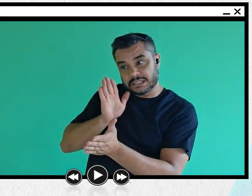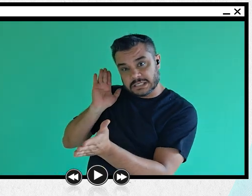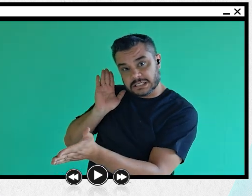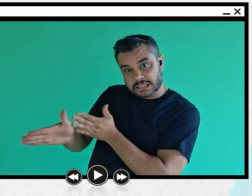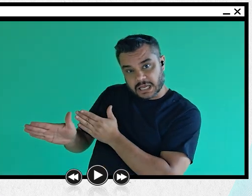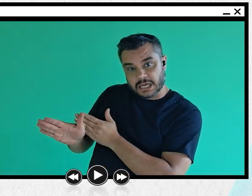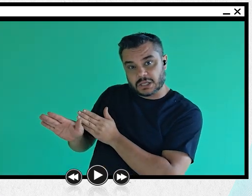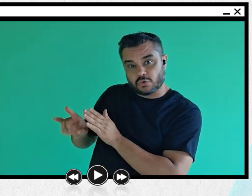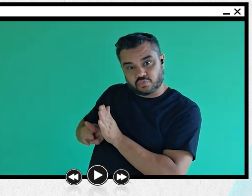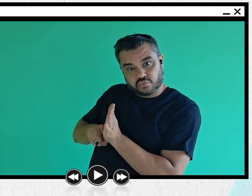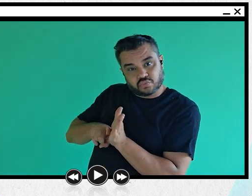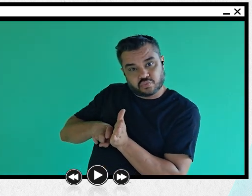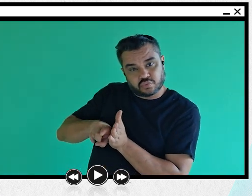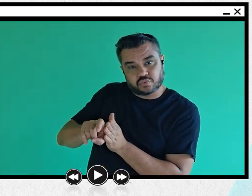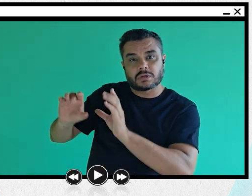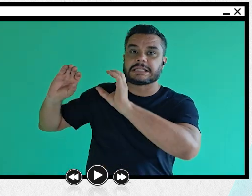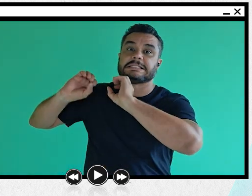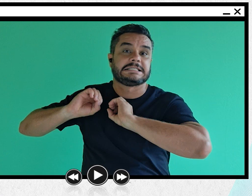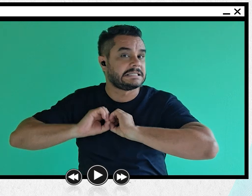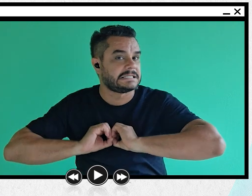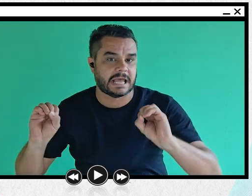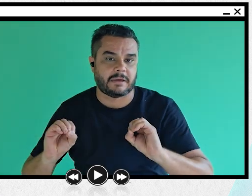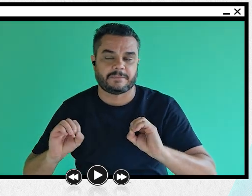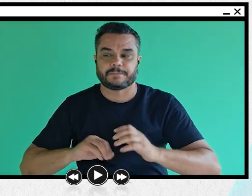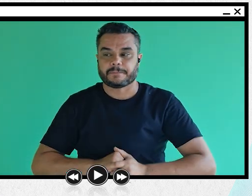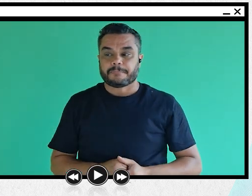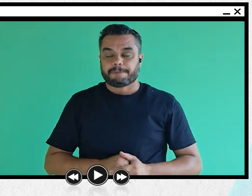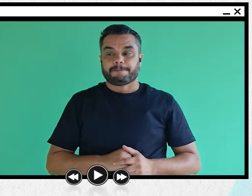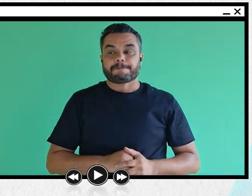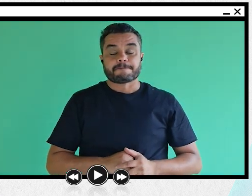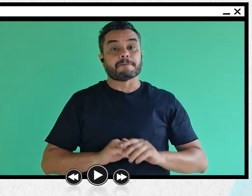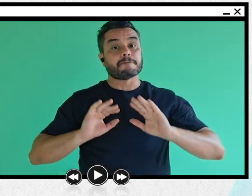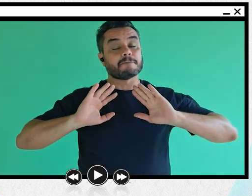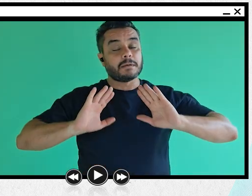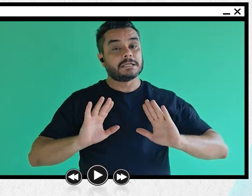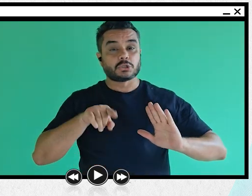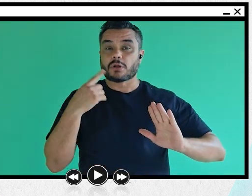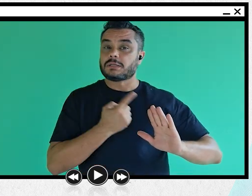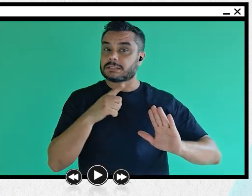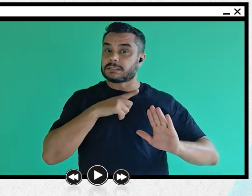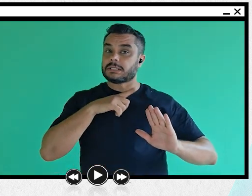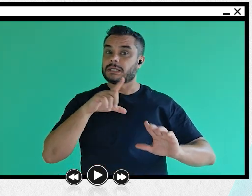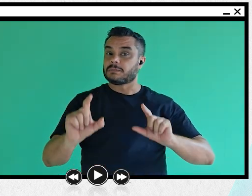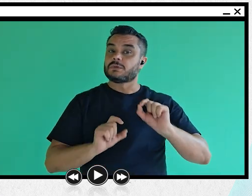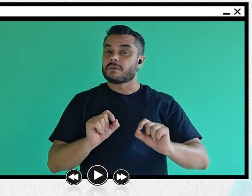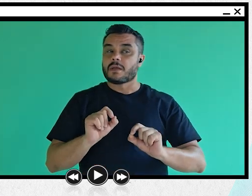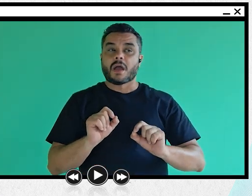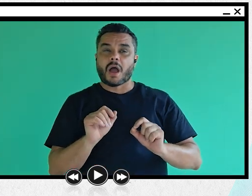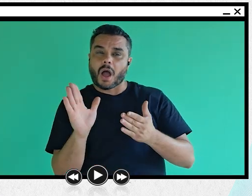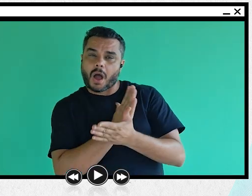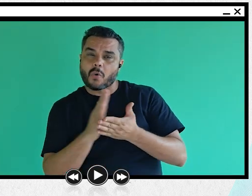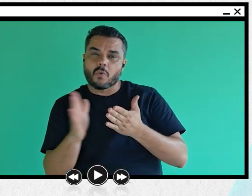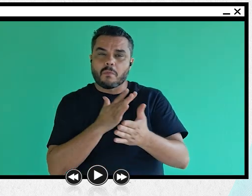0, né, unidade formadora por 100 ml de coliformes termotolerantes. Mas a gente chega aí a valores